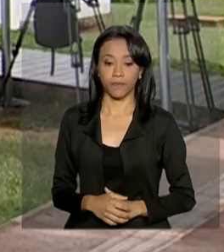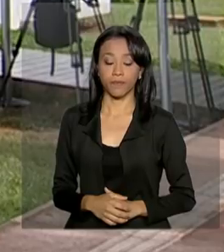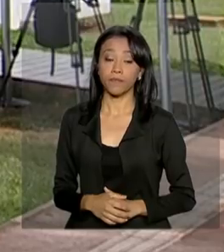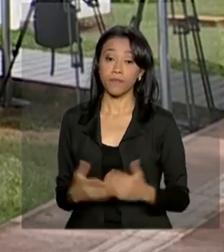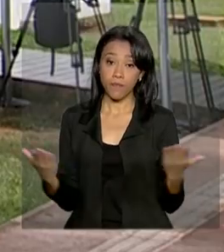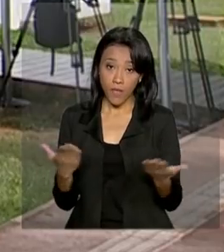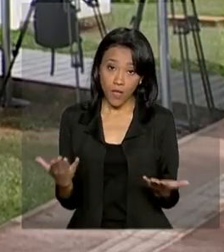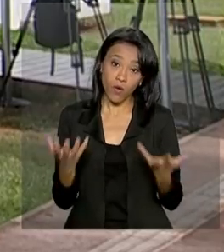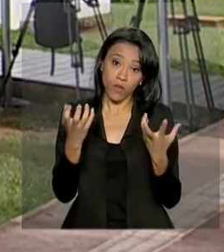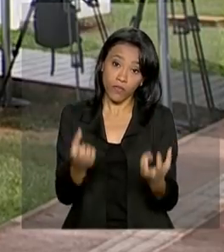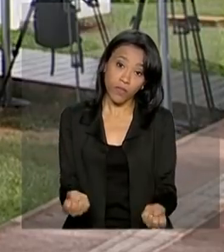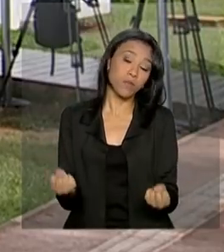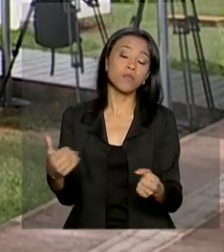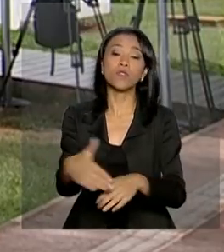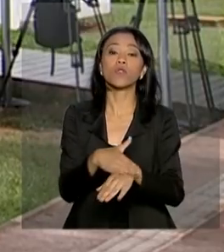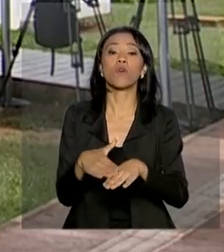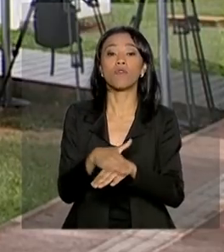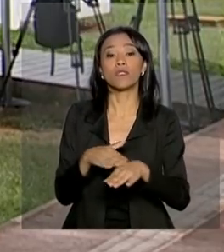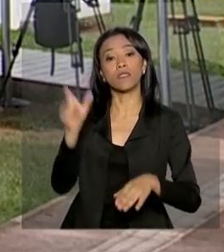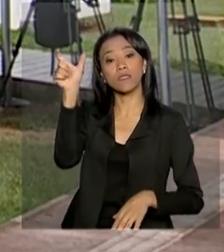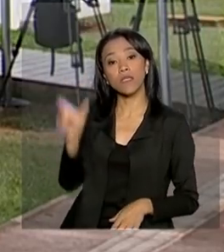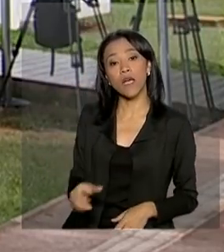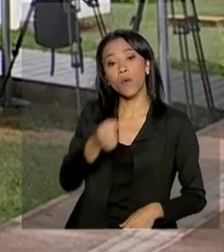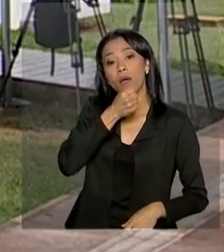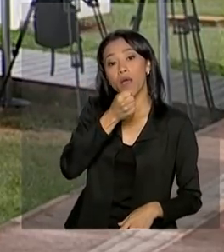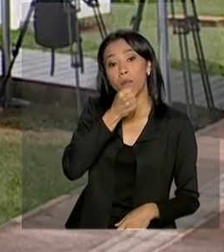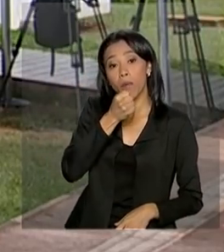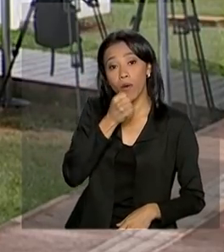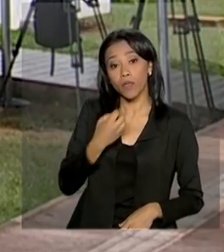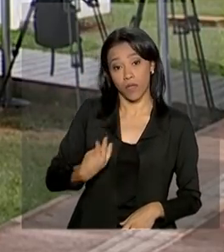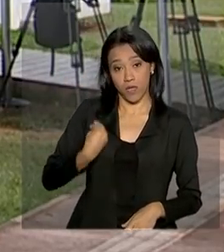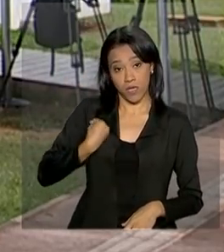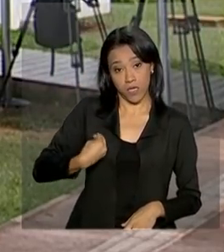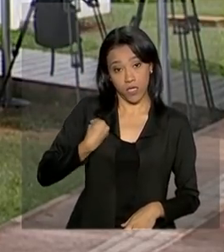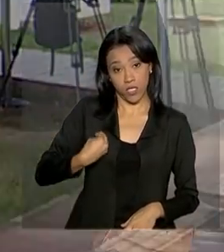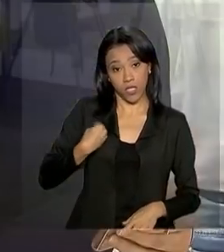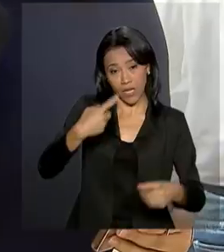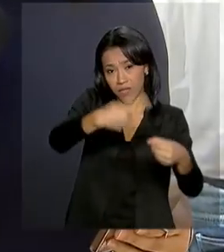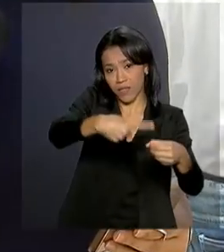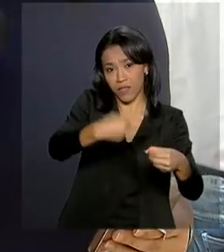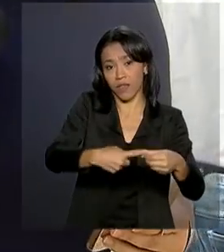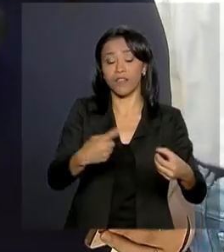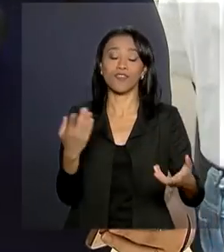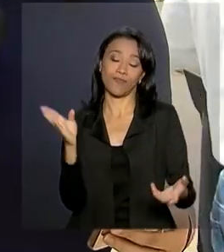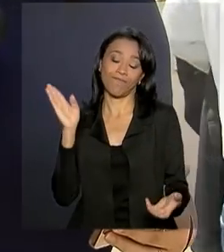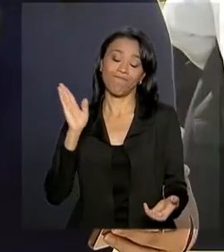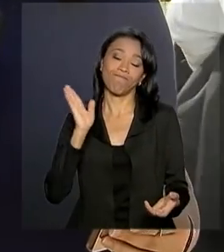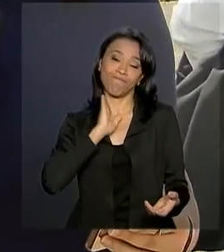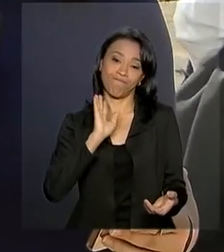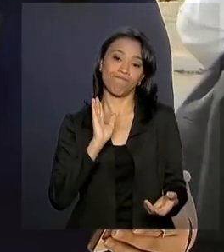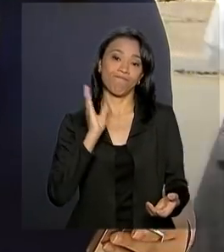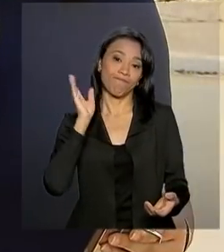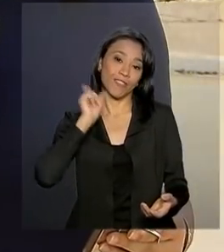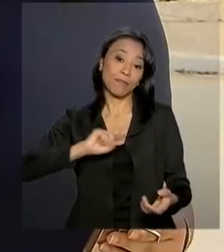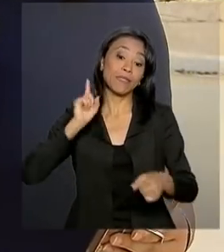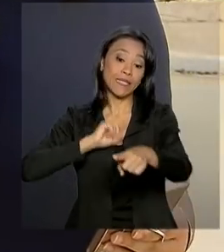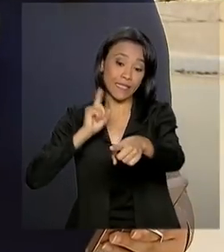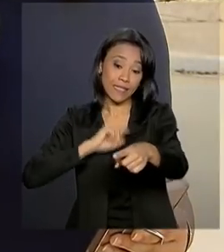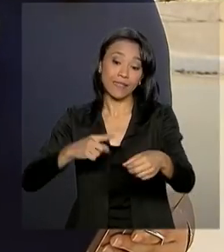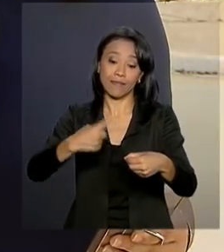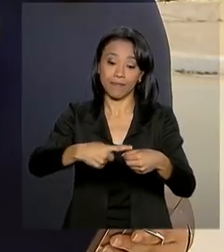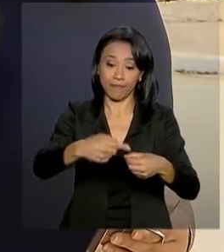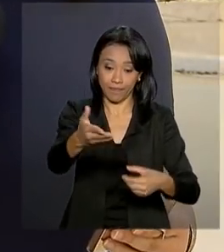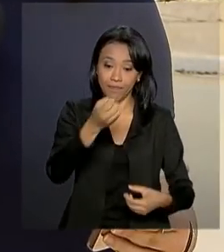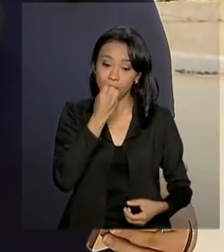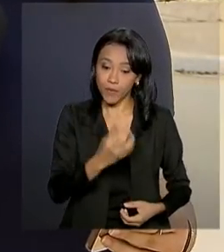E vamos agora conversar com a repórter Luana Karen, que está em Brumadinho, Minas Gerais. Olá, Luana, bom dia.